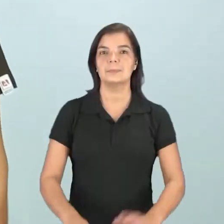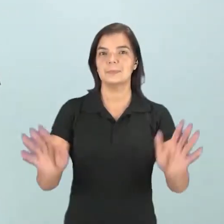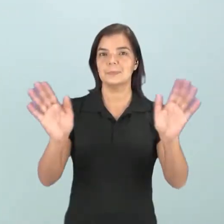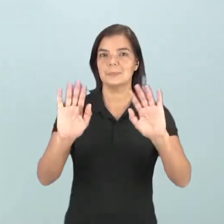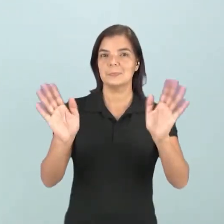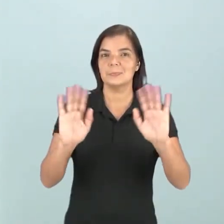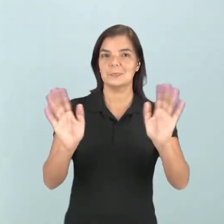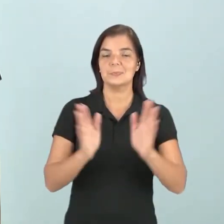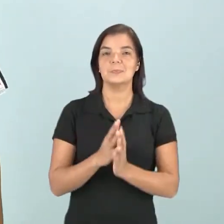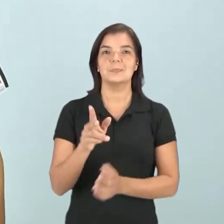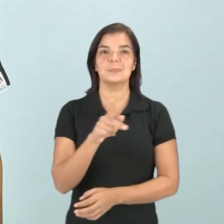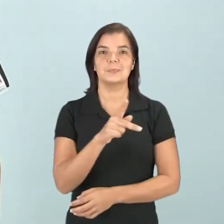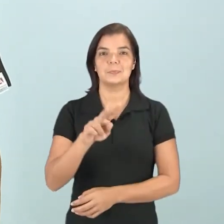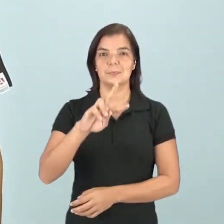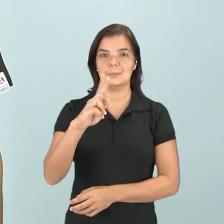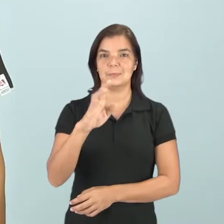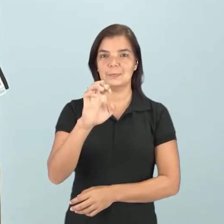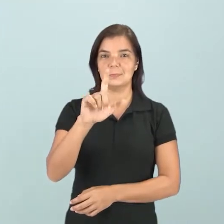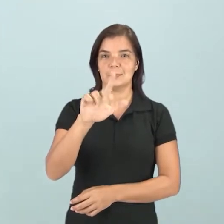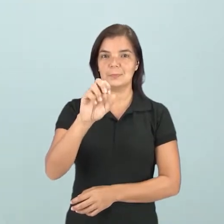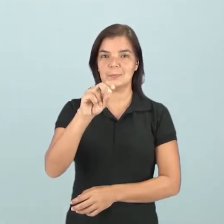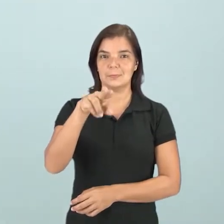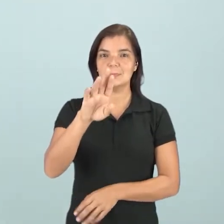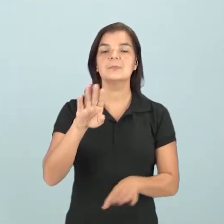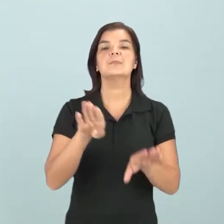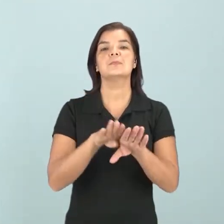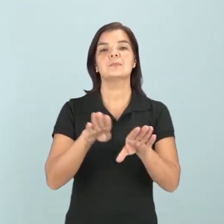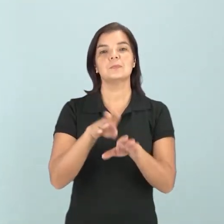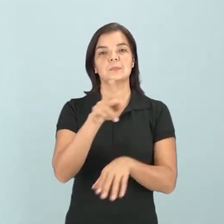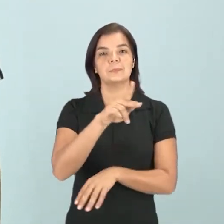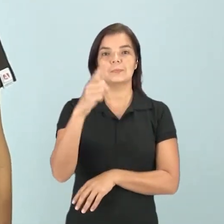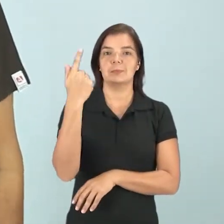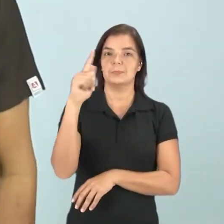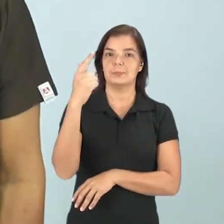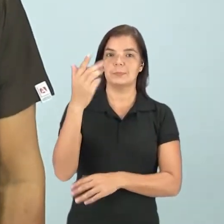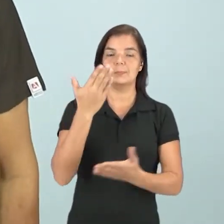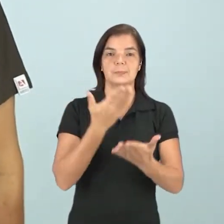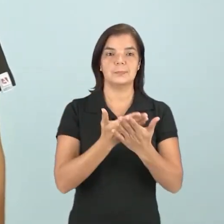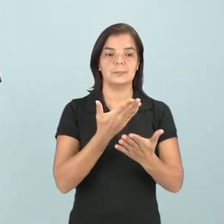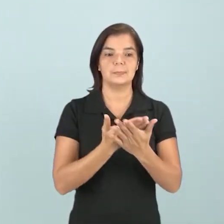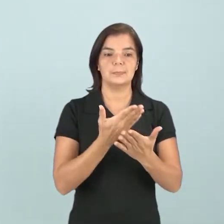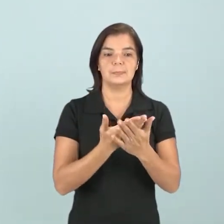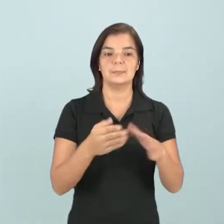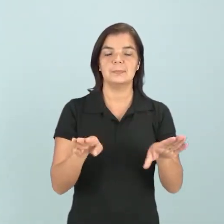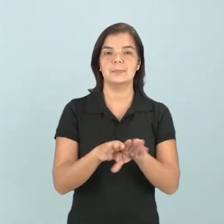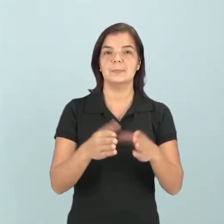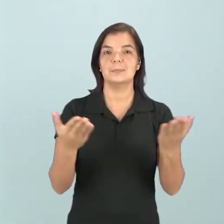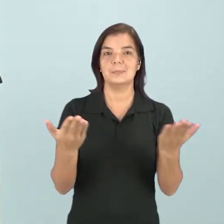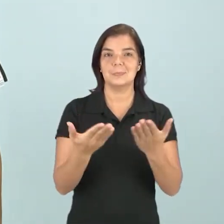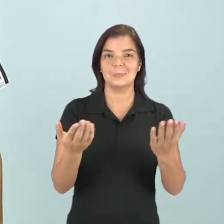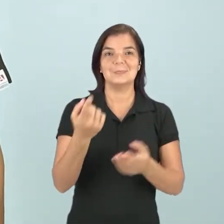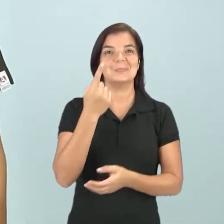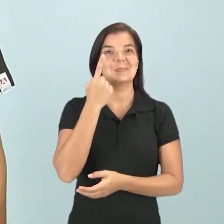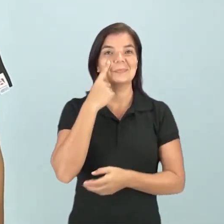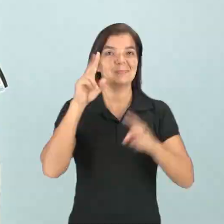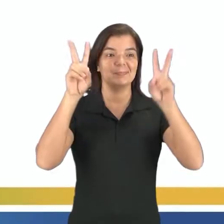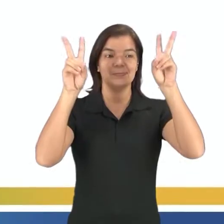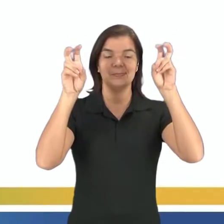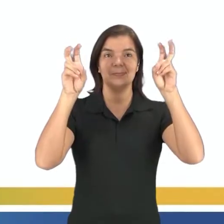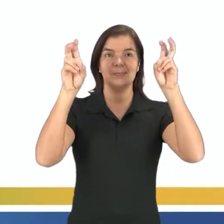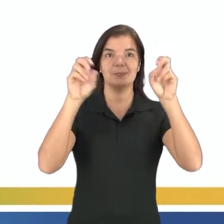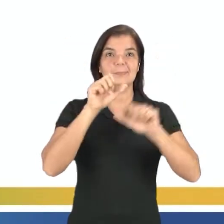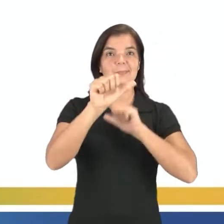Olá, eu sou o professor Elano, professor de Geografia. Vamos mais uma aula. Hoje nós vamos falar de um tema